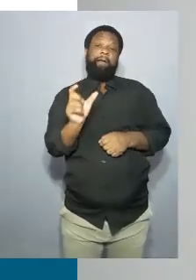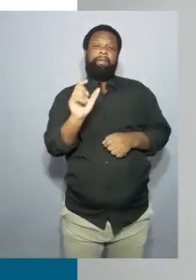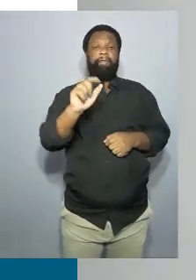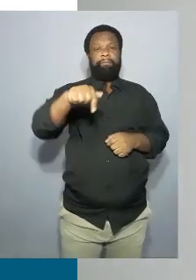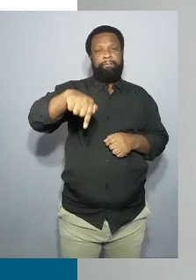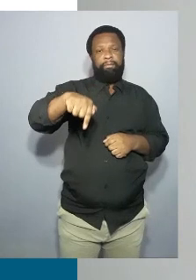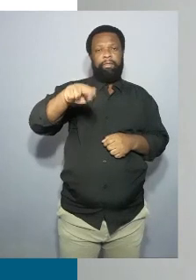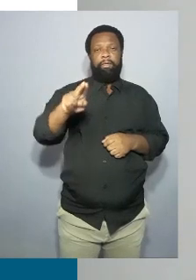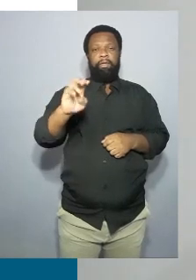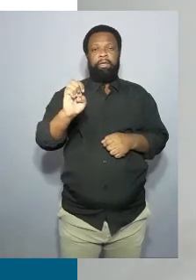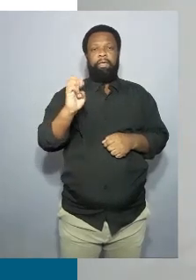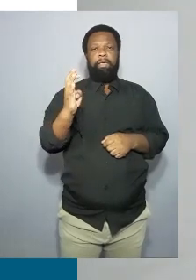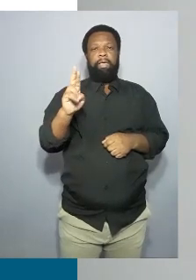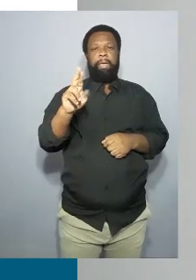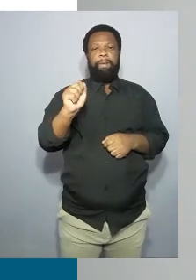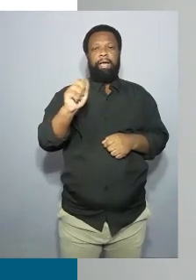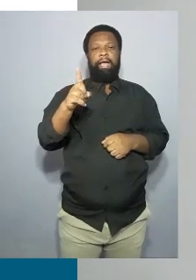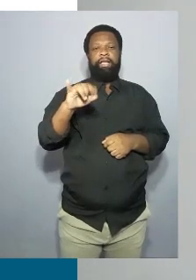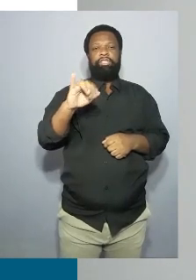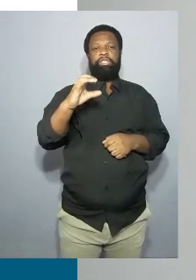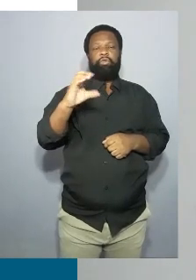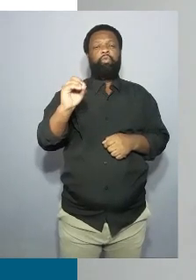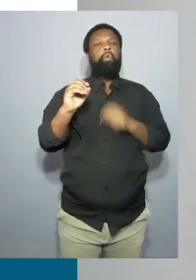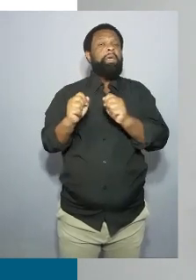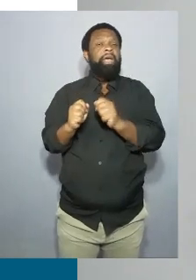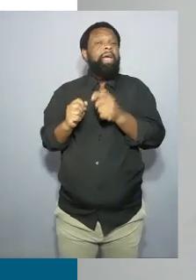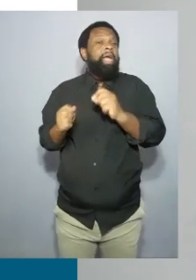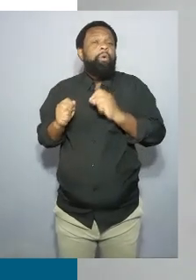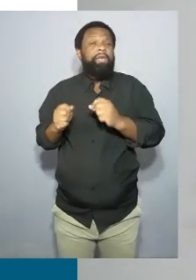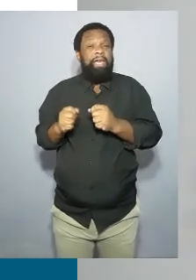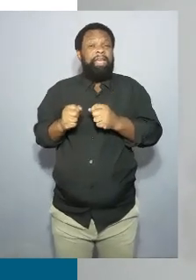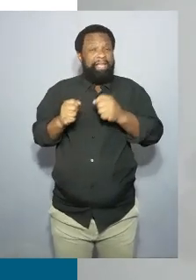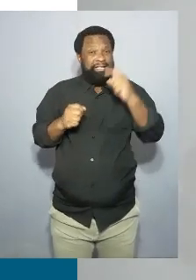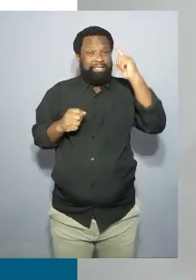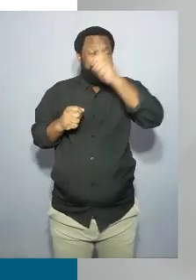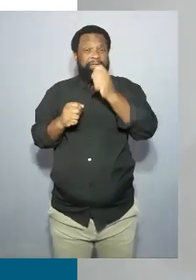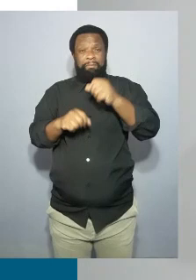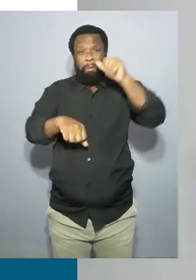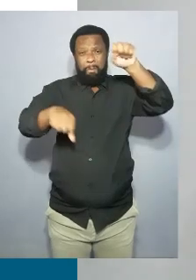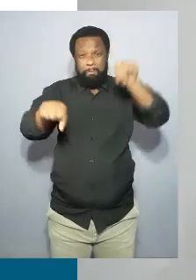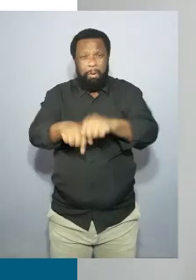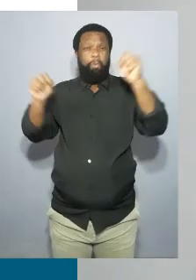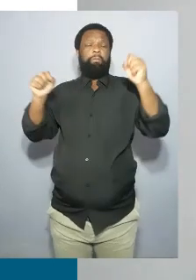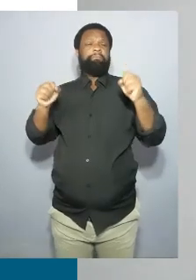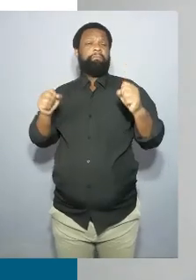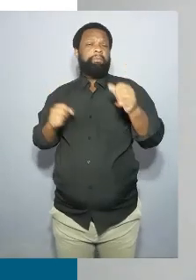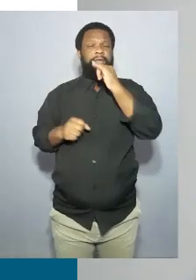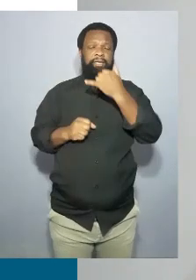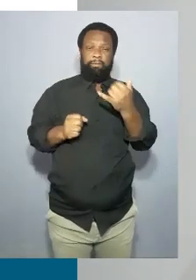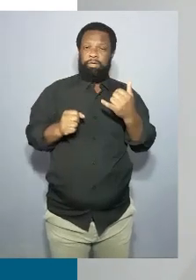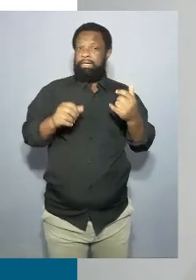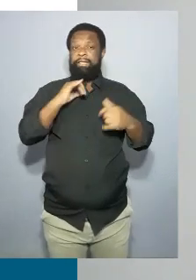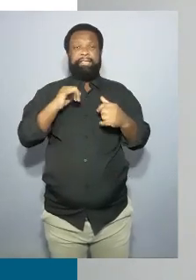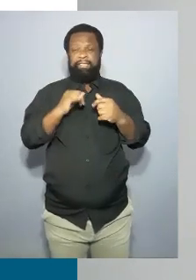está relacionado com tenacidade, ou seja, com resistência ao impacto. Quando a gente diz que